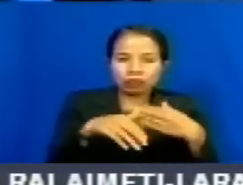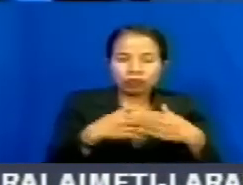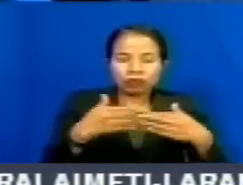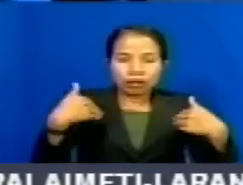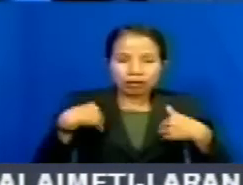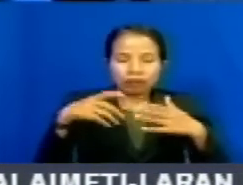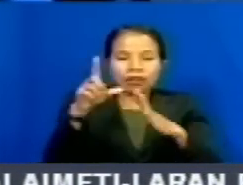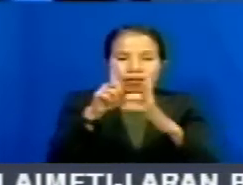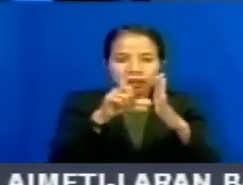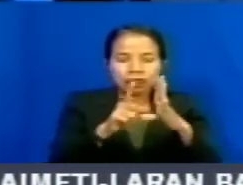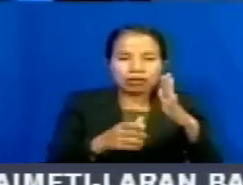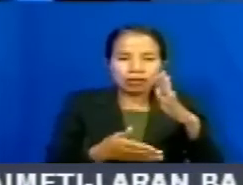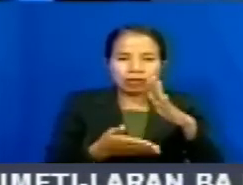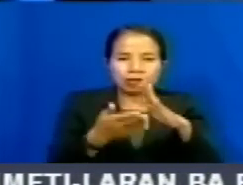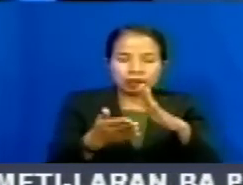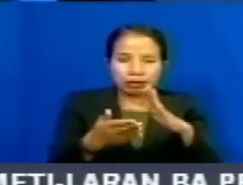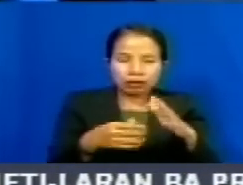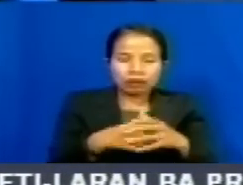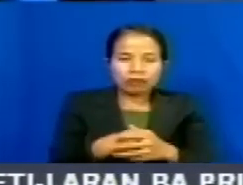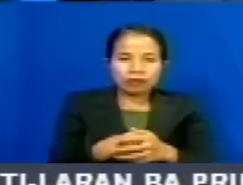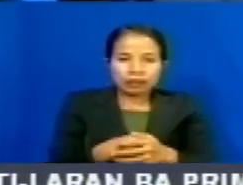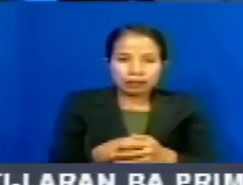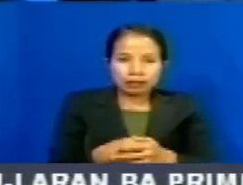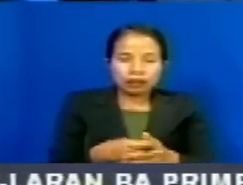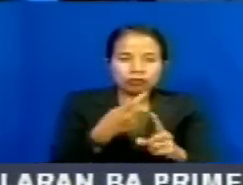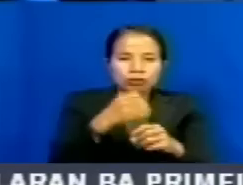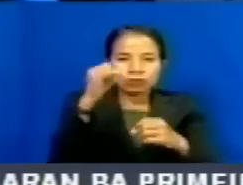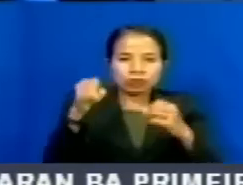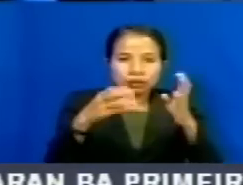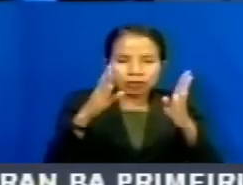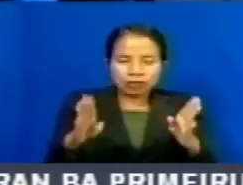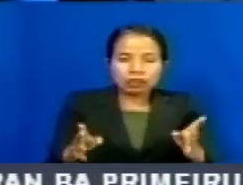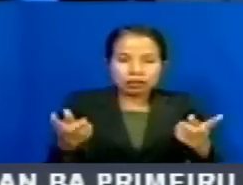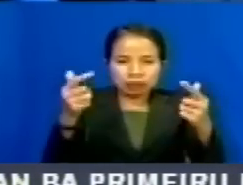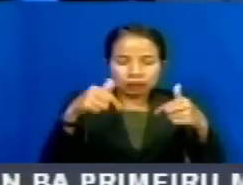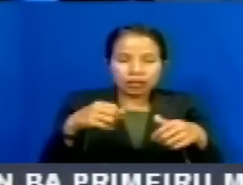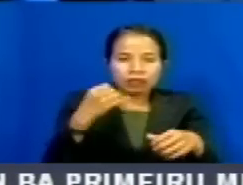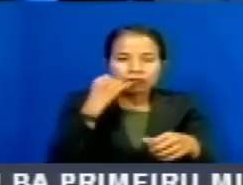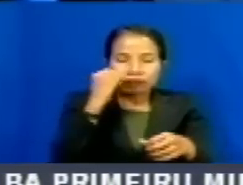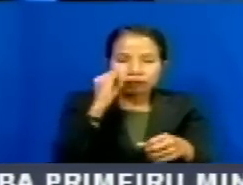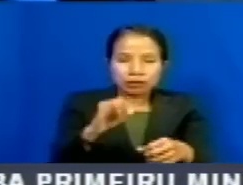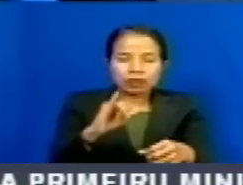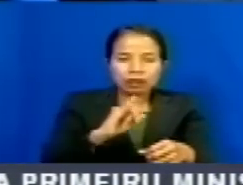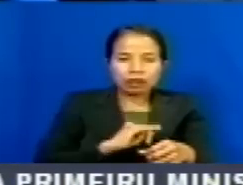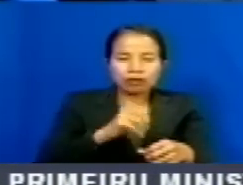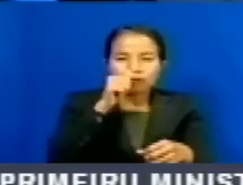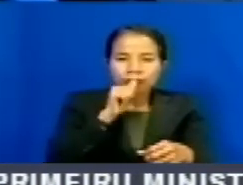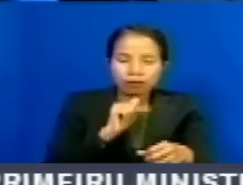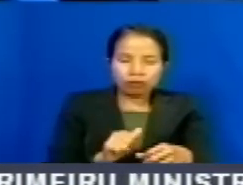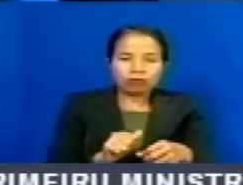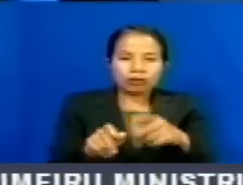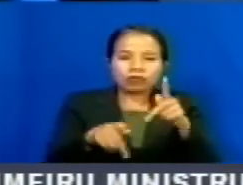maka durante na sila to posisi journalista to may entrevista hawa toto hawa no kawin sila nito lumay maka to bele